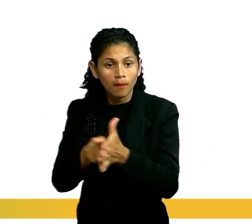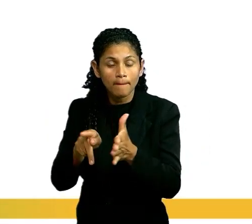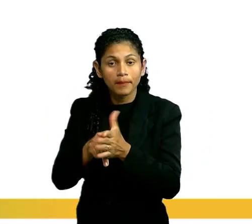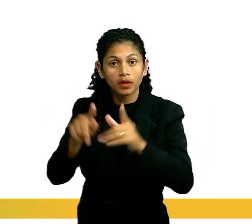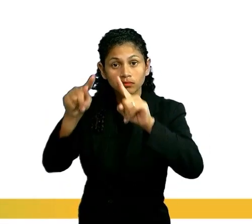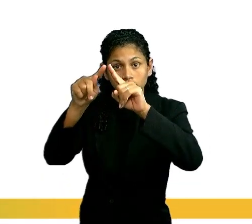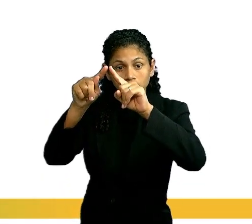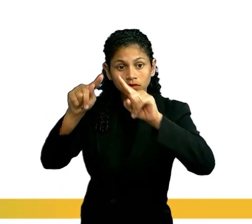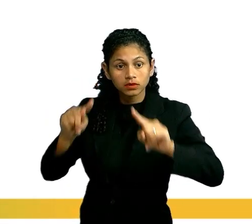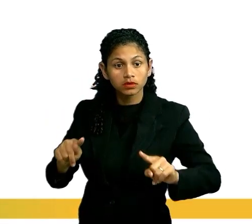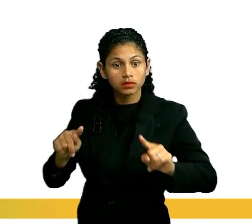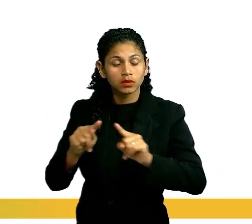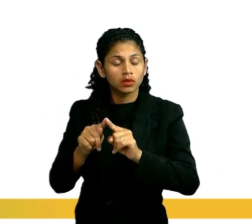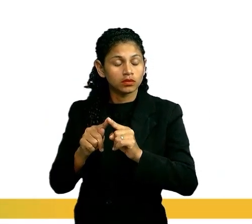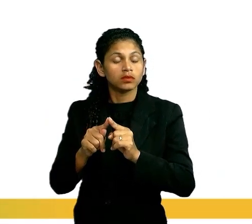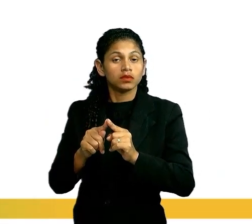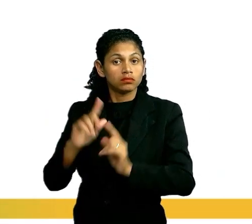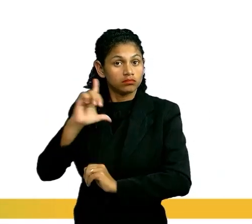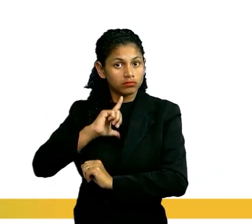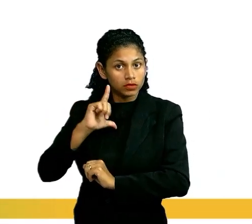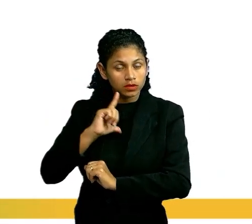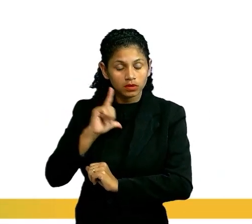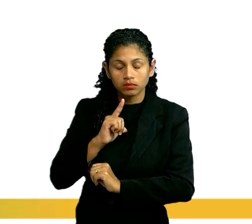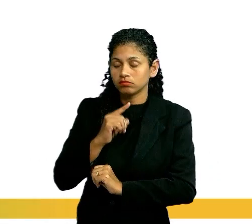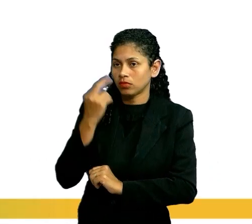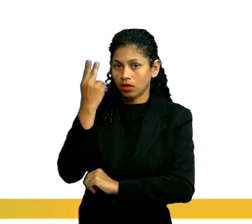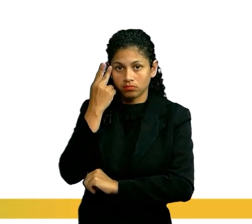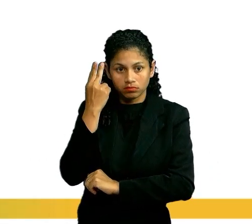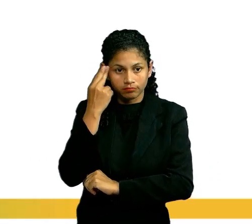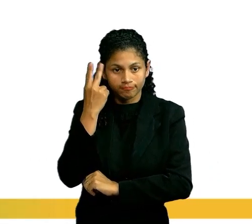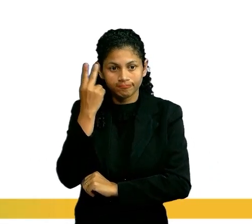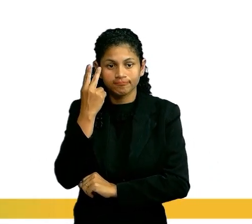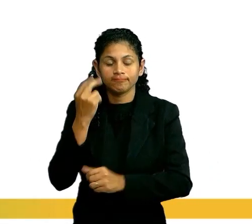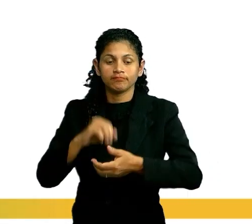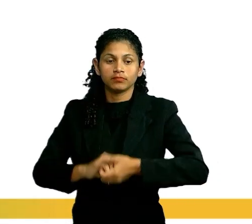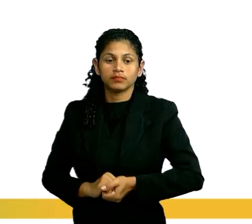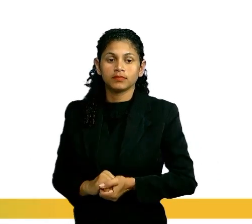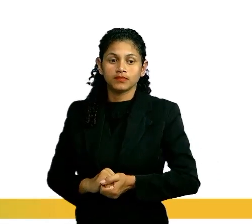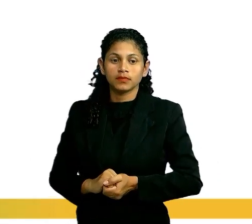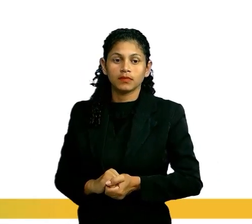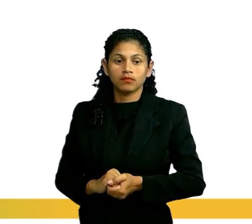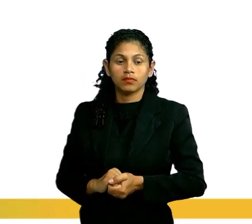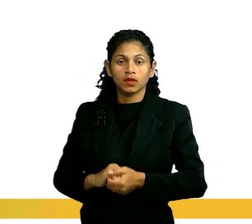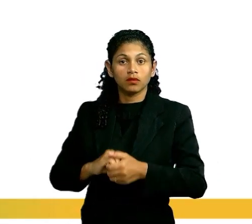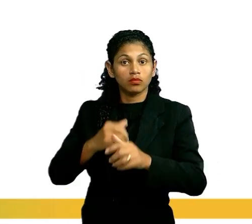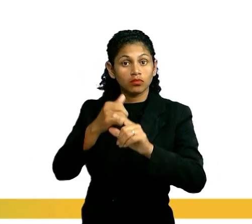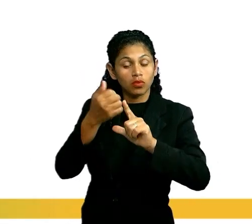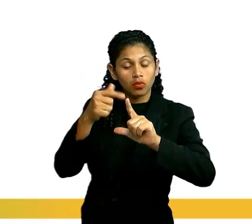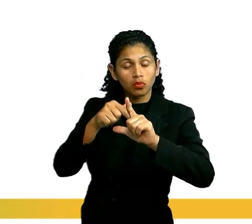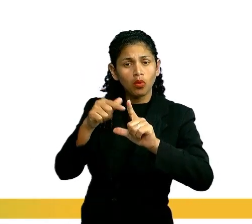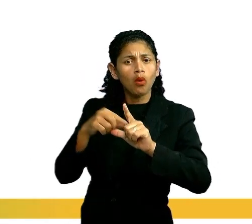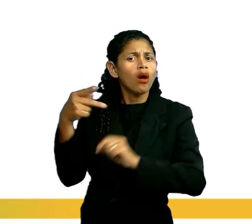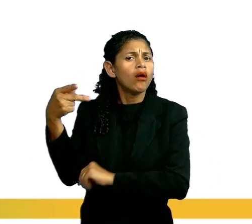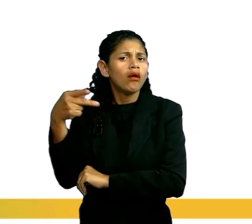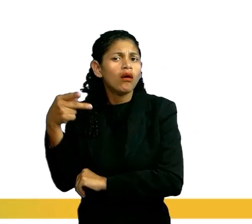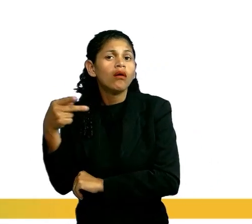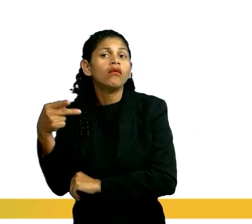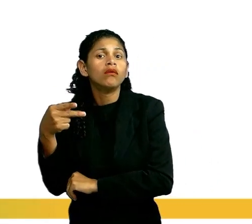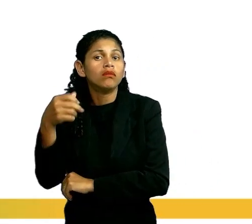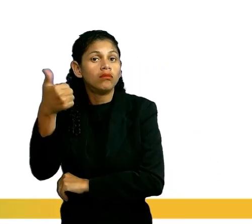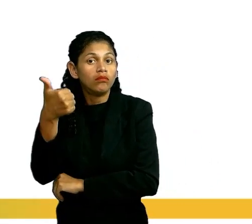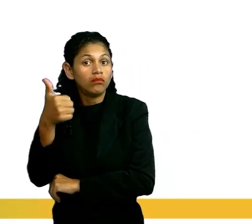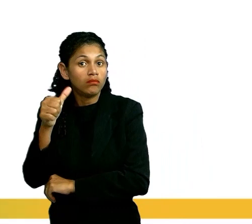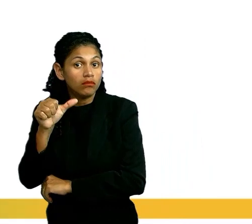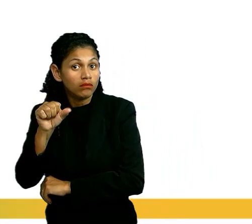já conhecidas do triângulo comum, como o fato de a soma dos ângulos internos ser igual a 180. Como assim? Aqui já